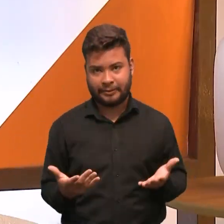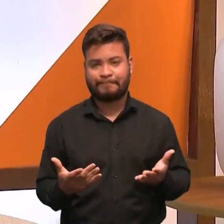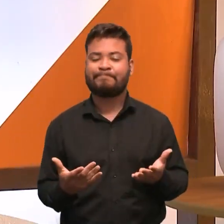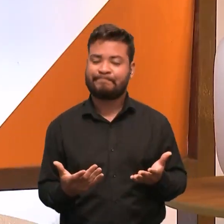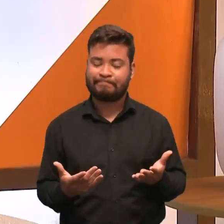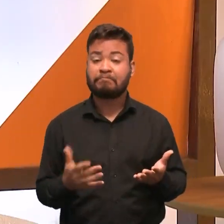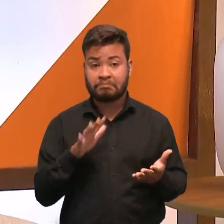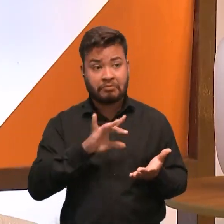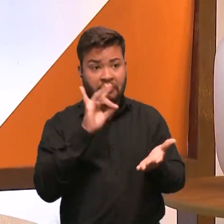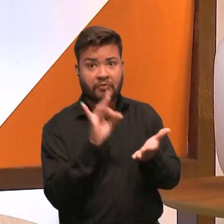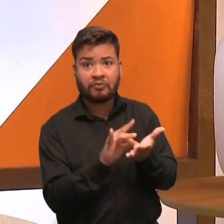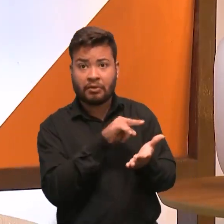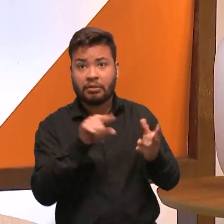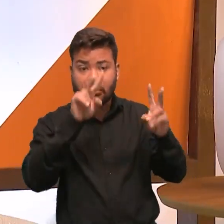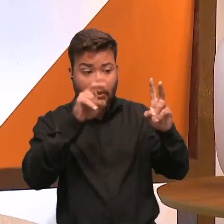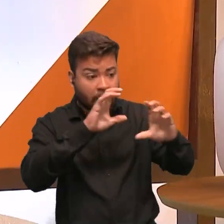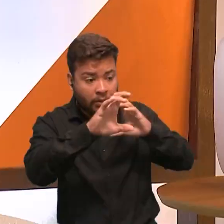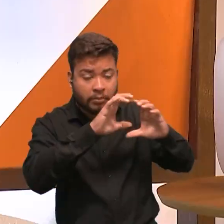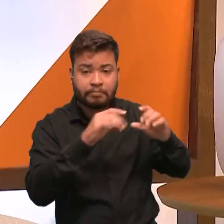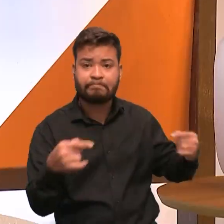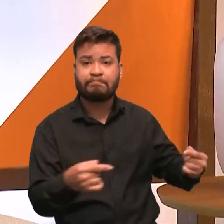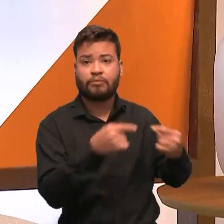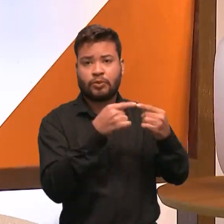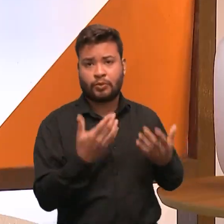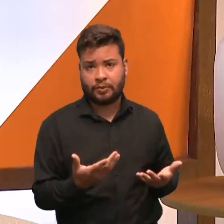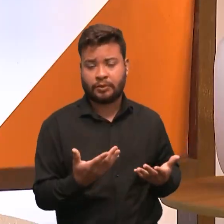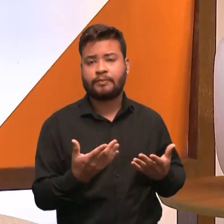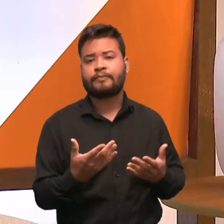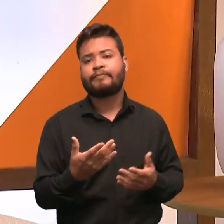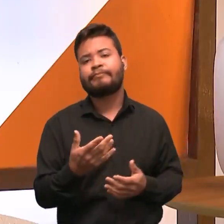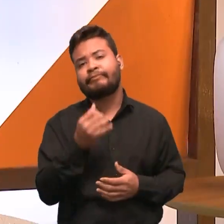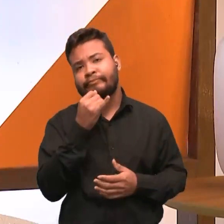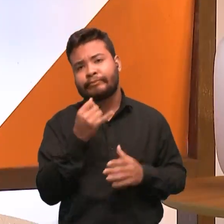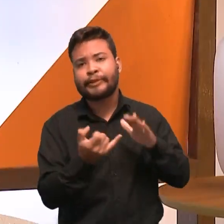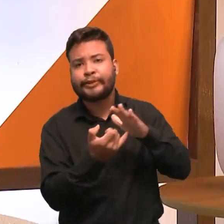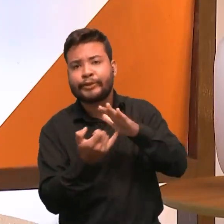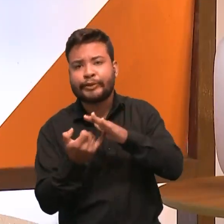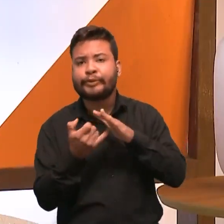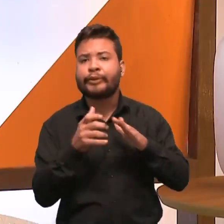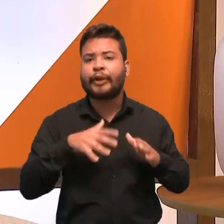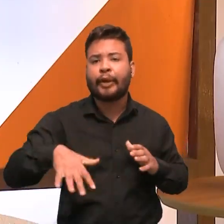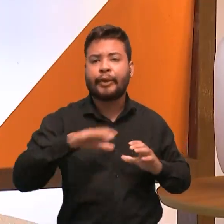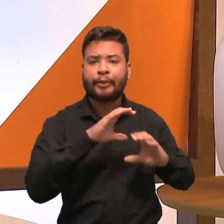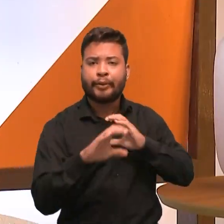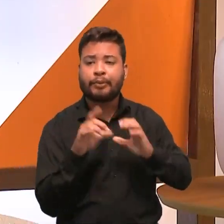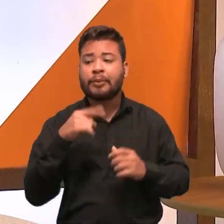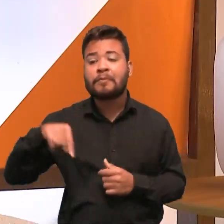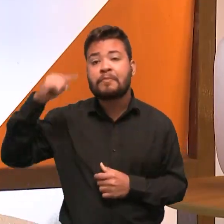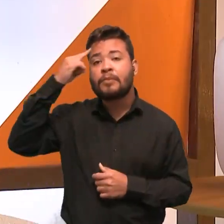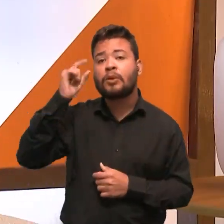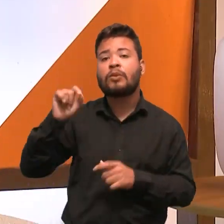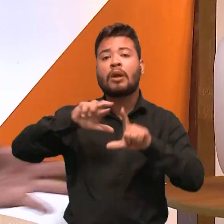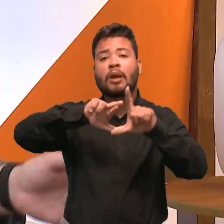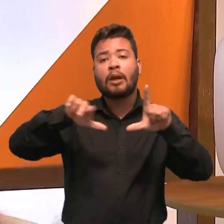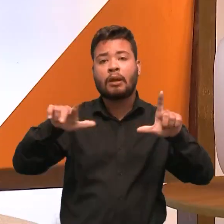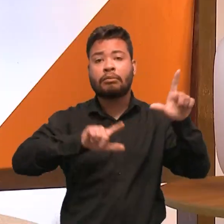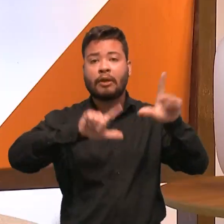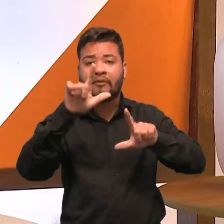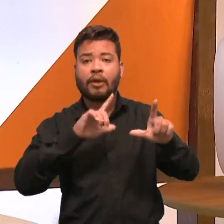de se dizer, né? Quando a gente fala de comunicação, de instituições de comunicação, normalmente as pessoas entendem as mídias, a televisão,